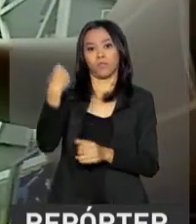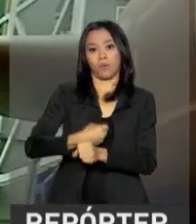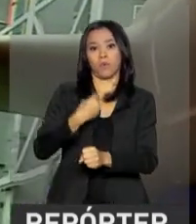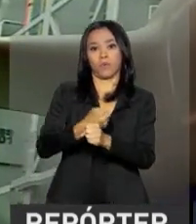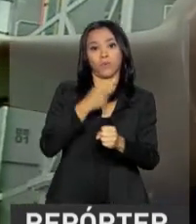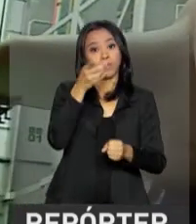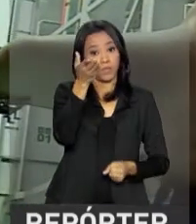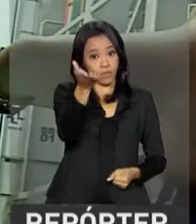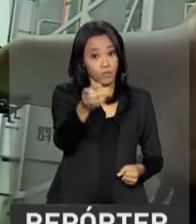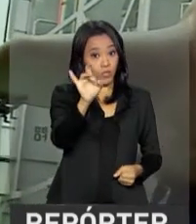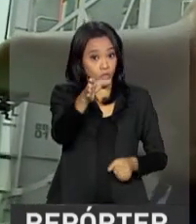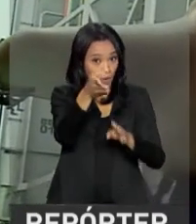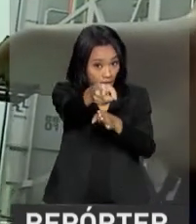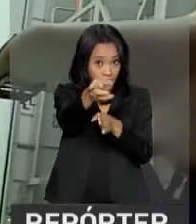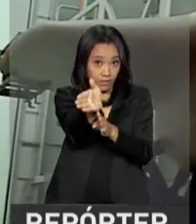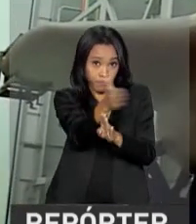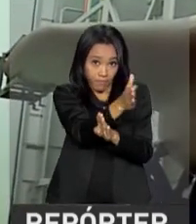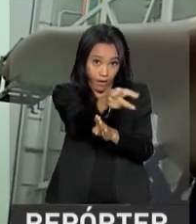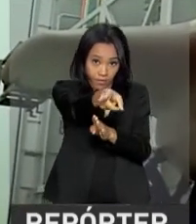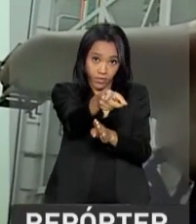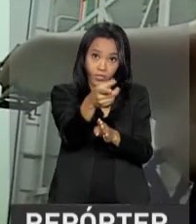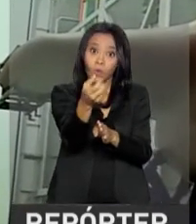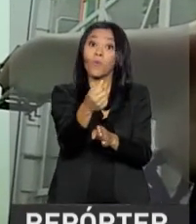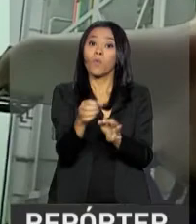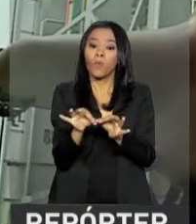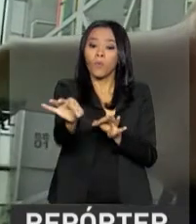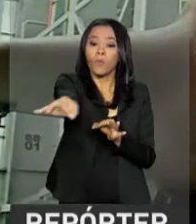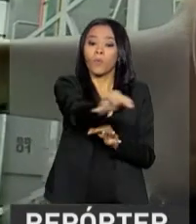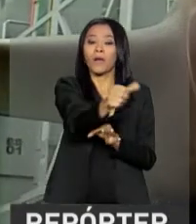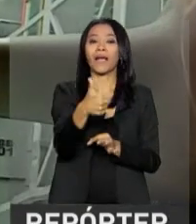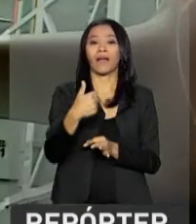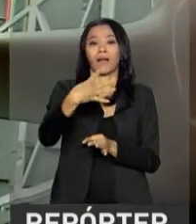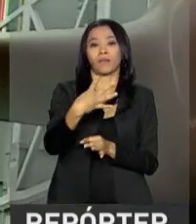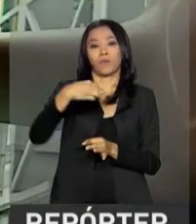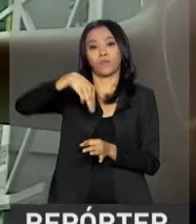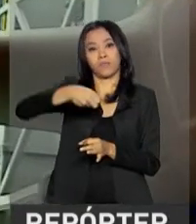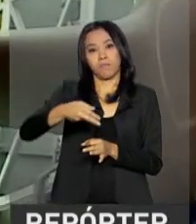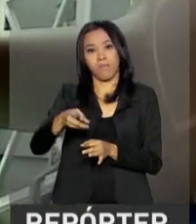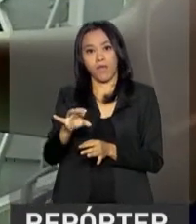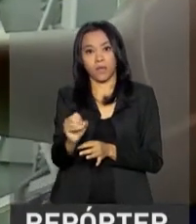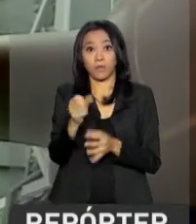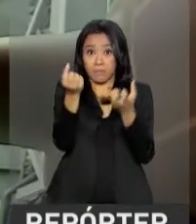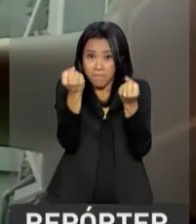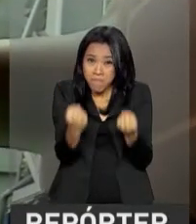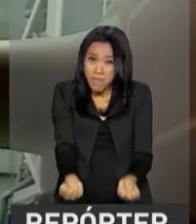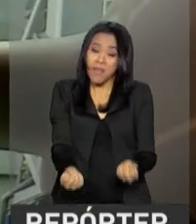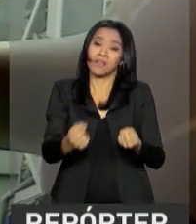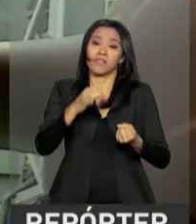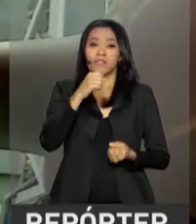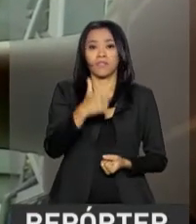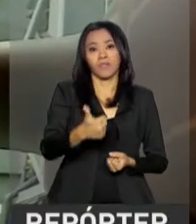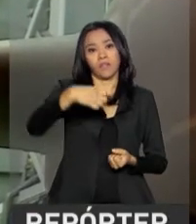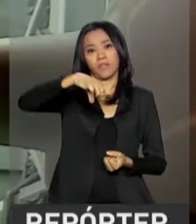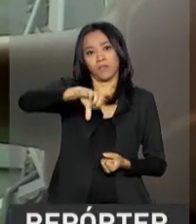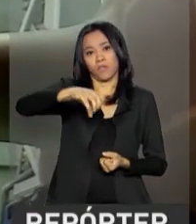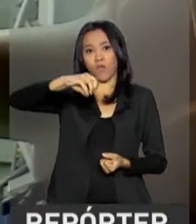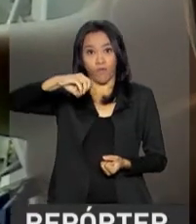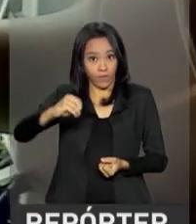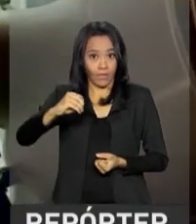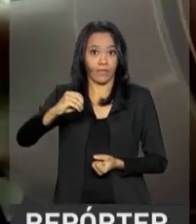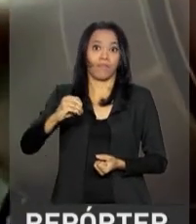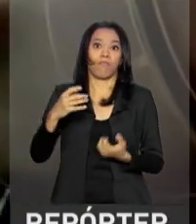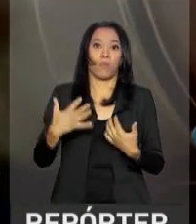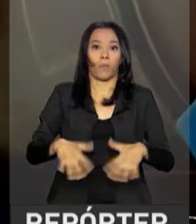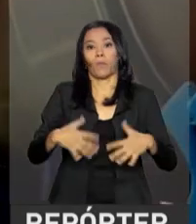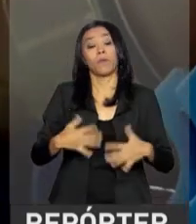equipamento. Só aquela parte traseira mede 14 metros de comprimento e pesa 190 toneladas. Depois